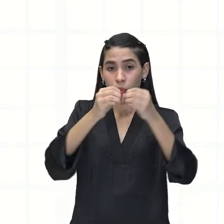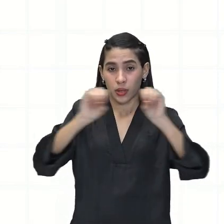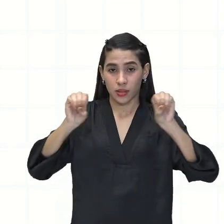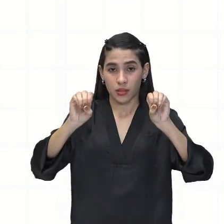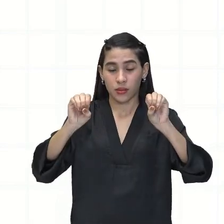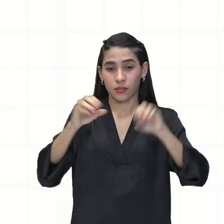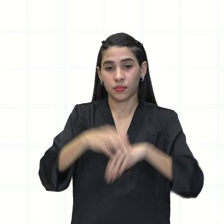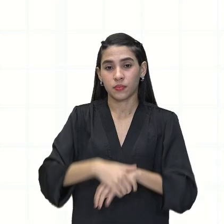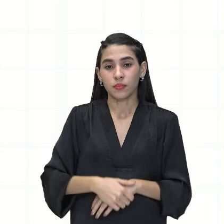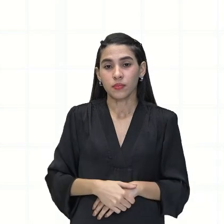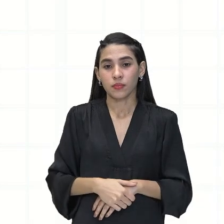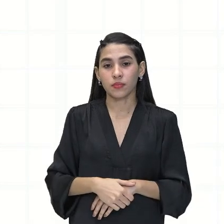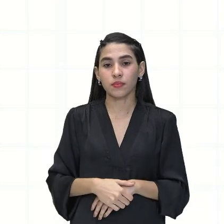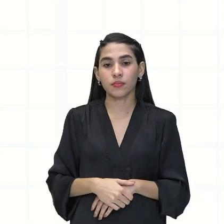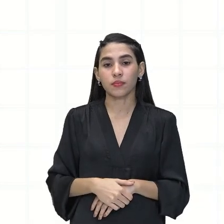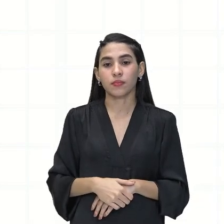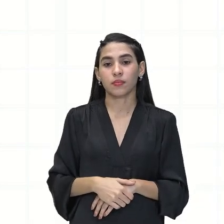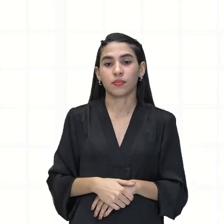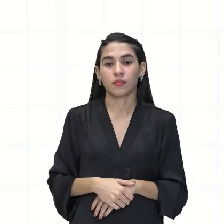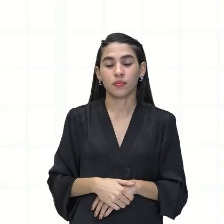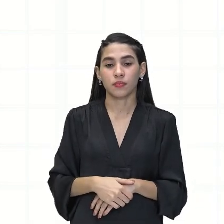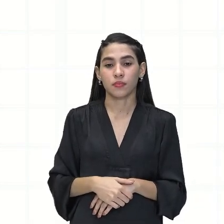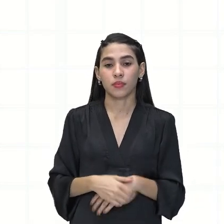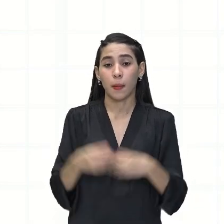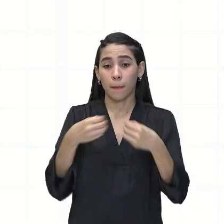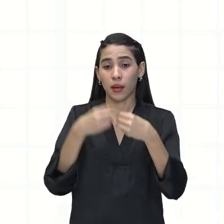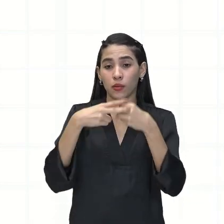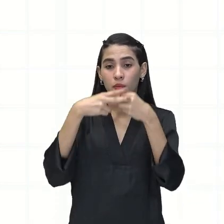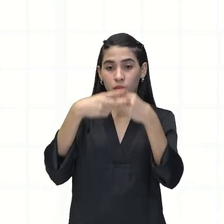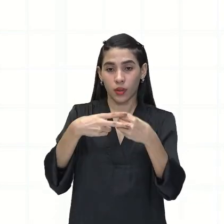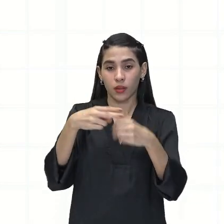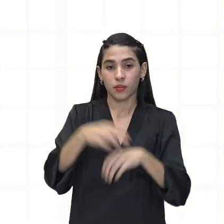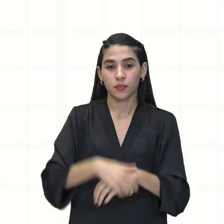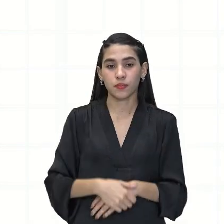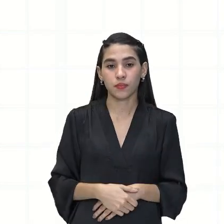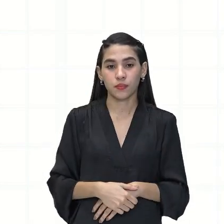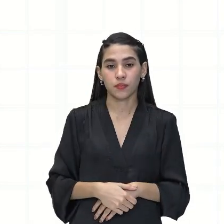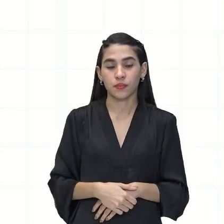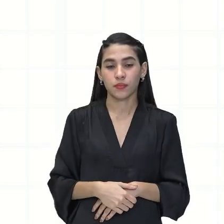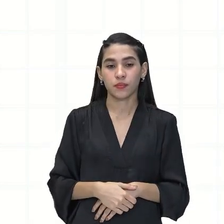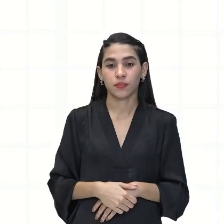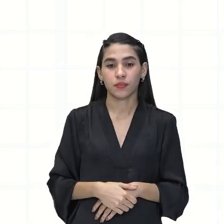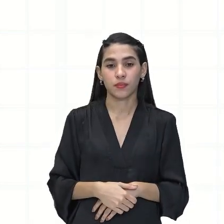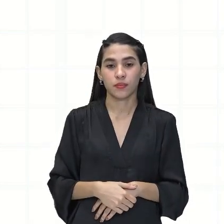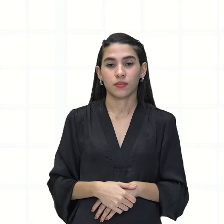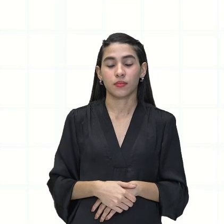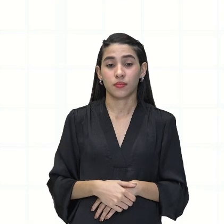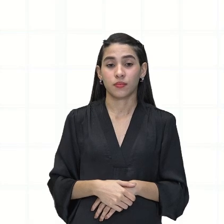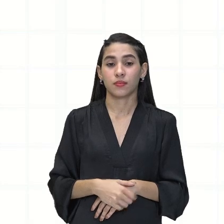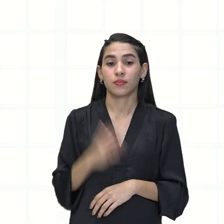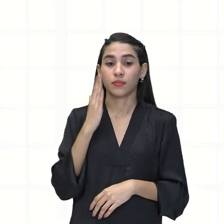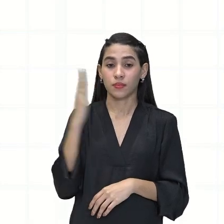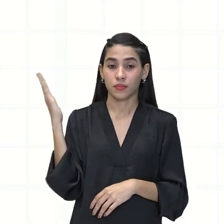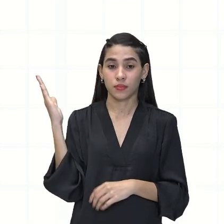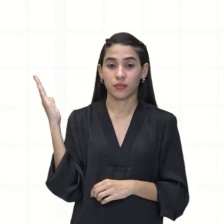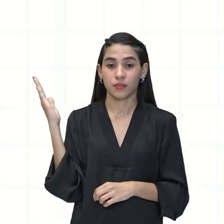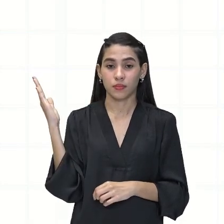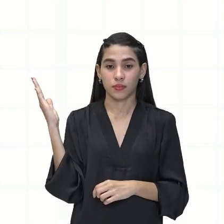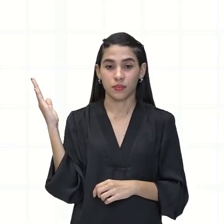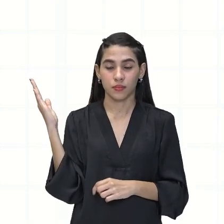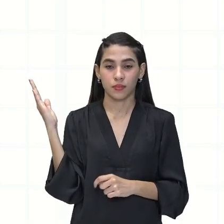meio. No meio do verbo conjugado, no futuro do presente